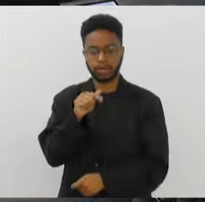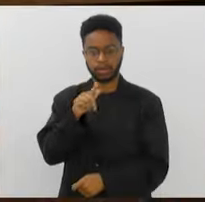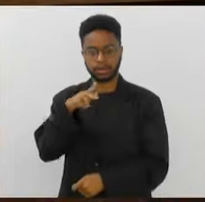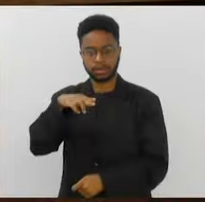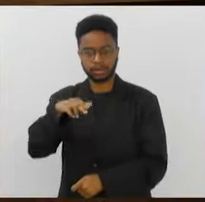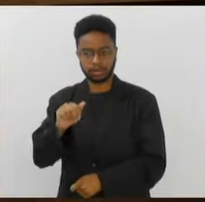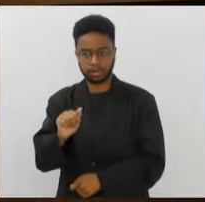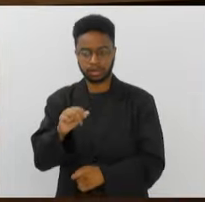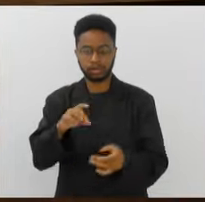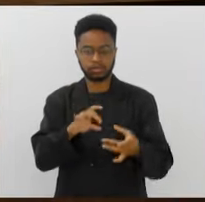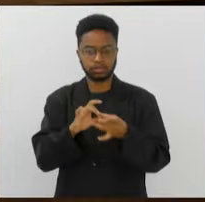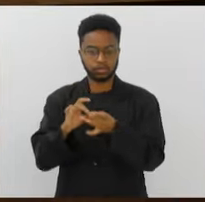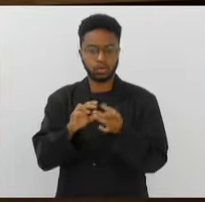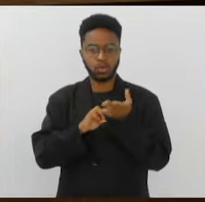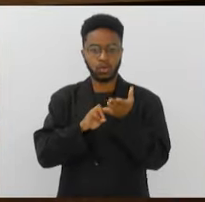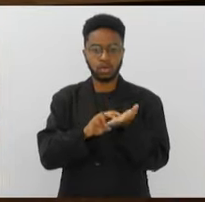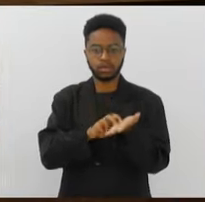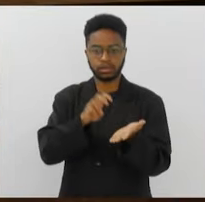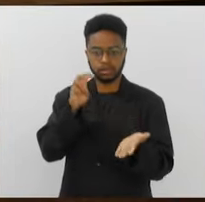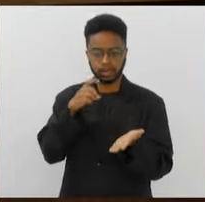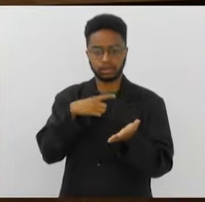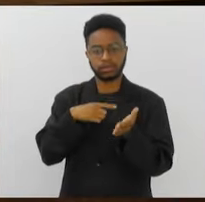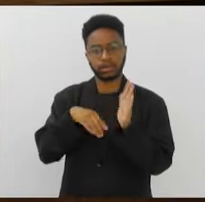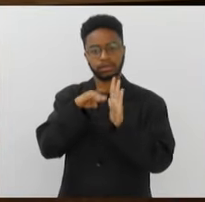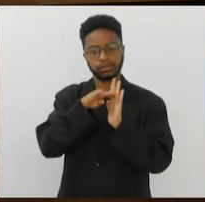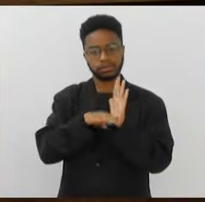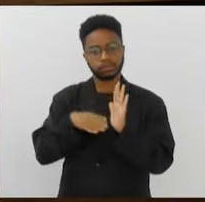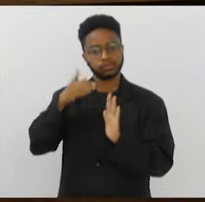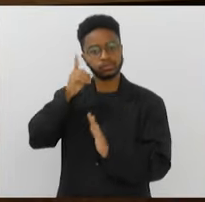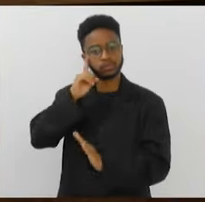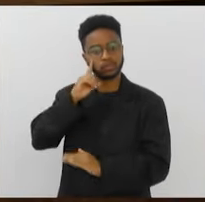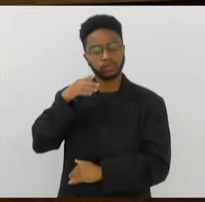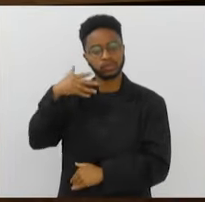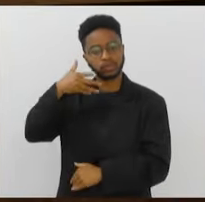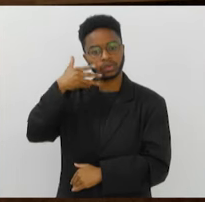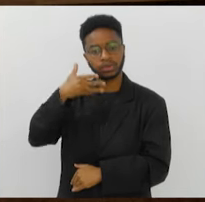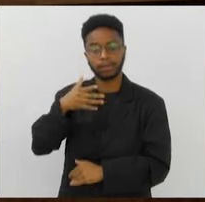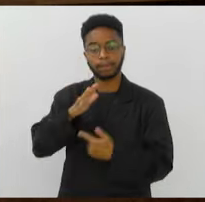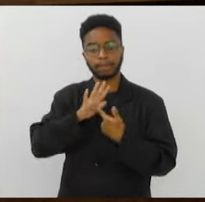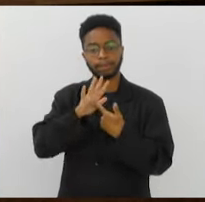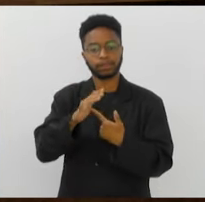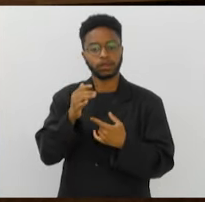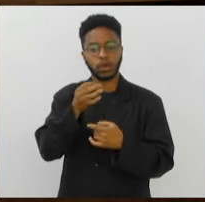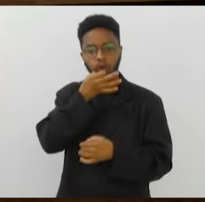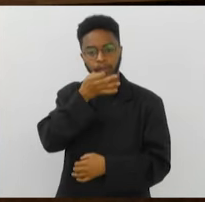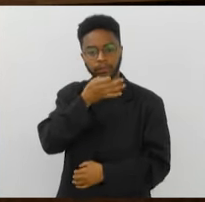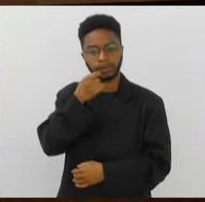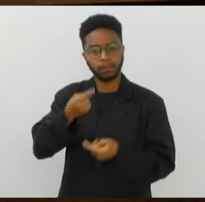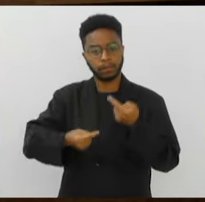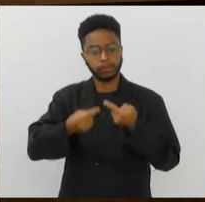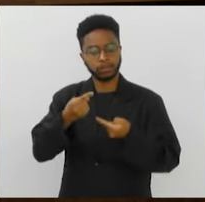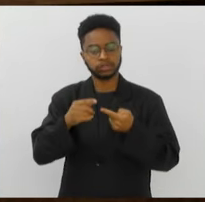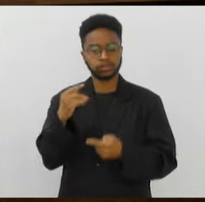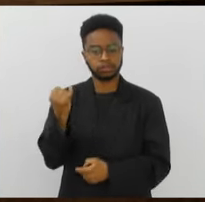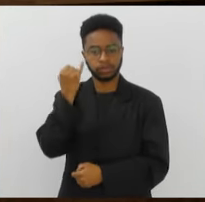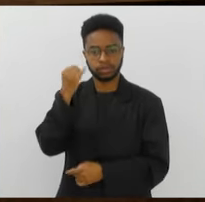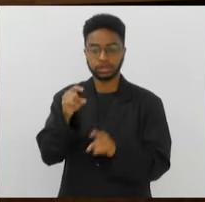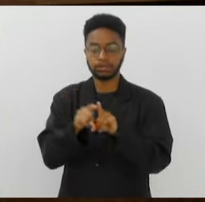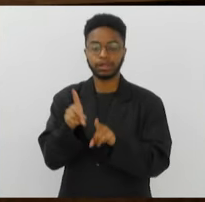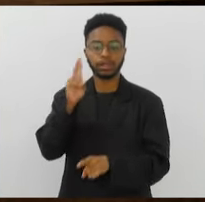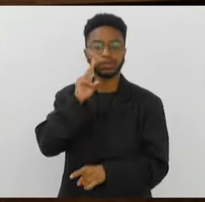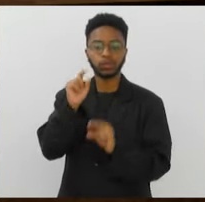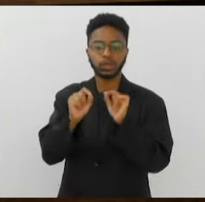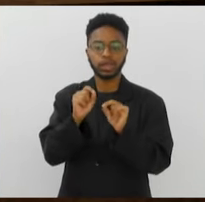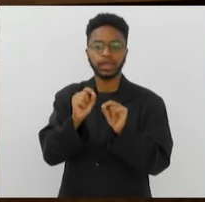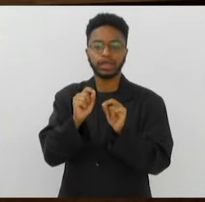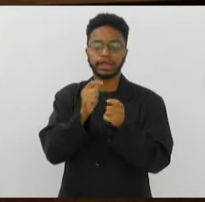do Correio da Manhã, com sua coluna diária. Nos brinda sempre com opiniões políticas relevantes. E lembrando que a imprensa